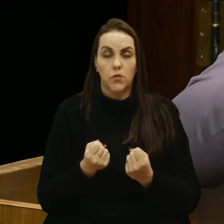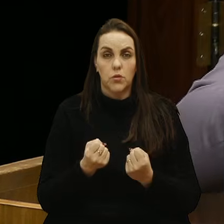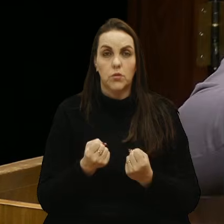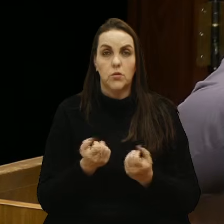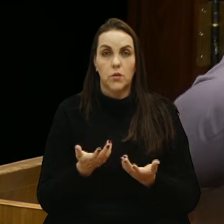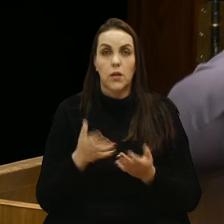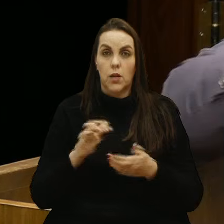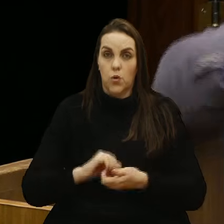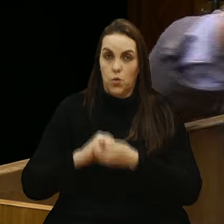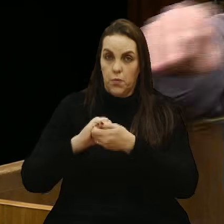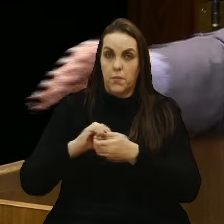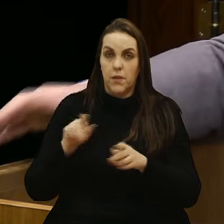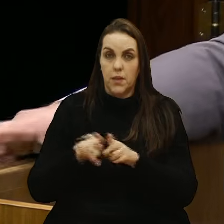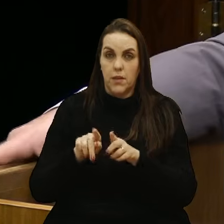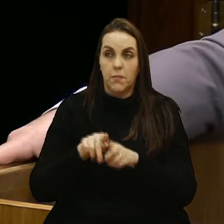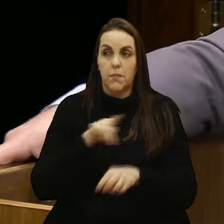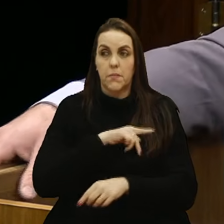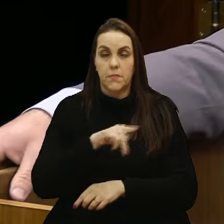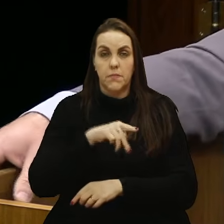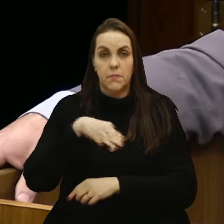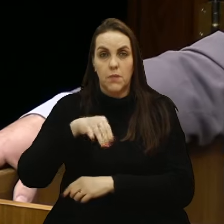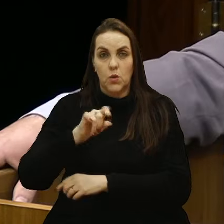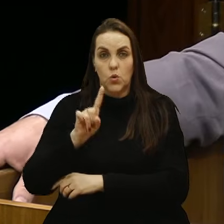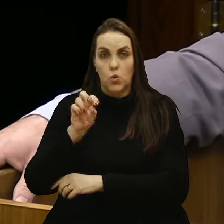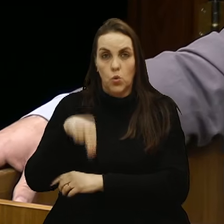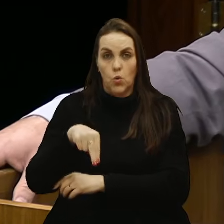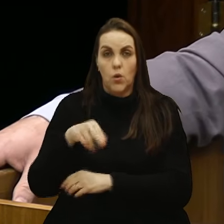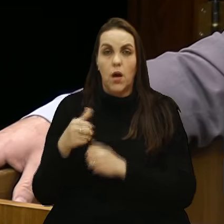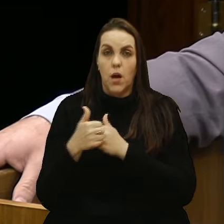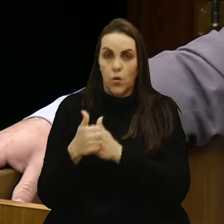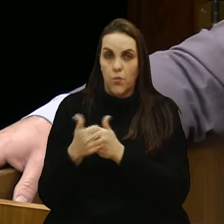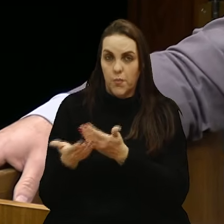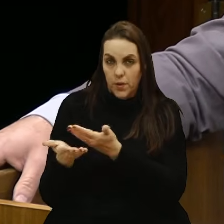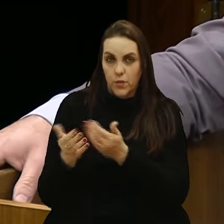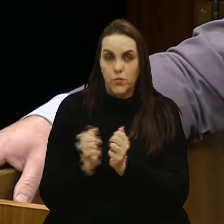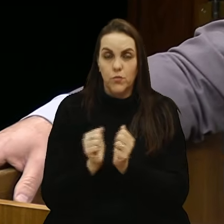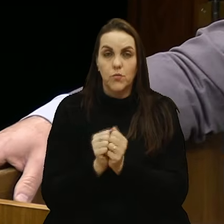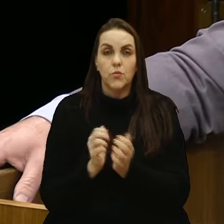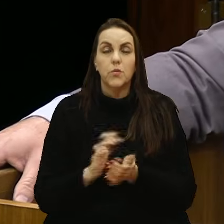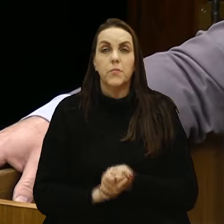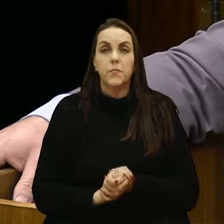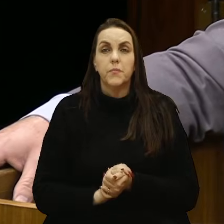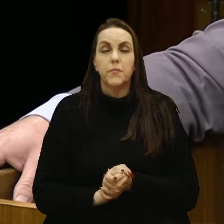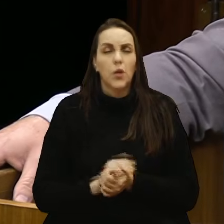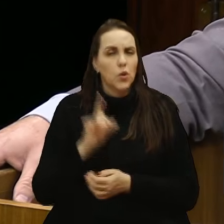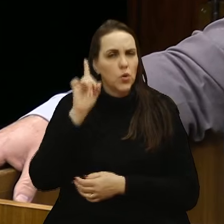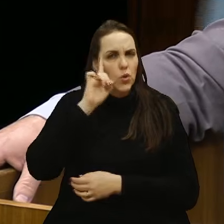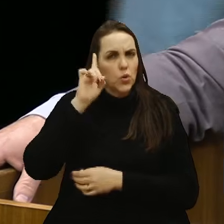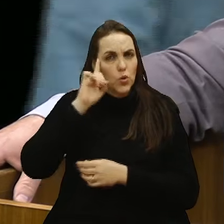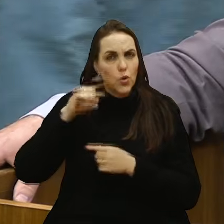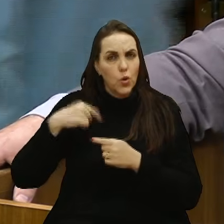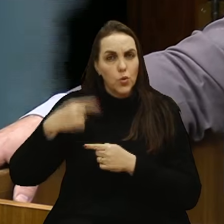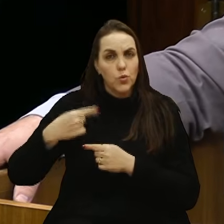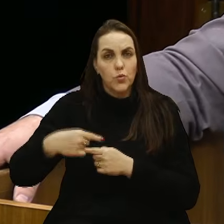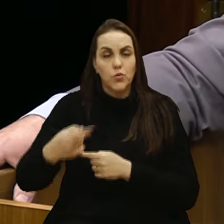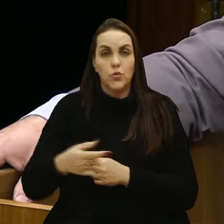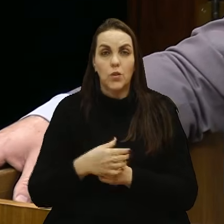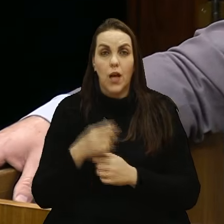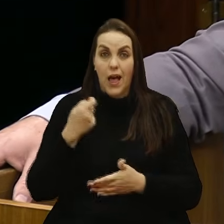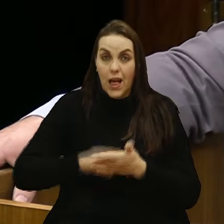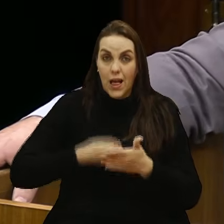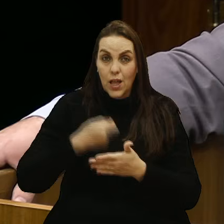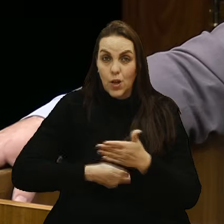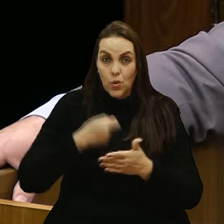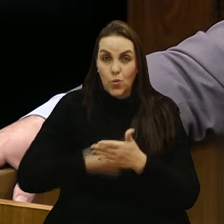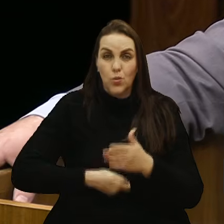Quero cumprimentar o presidente Milton também, a qual eu acompanho aqui. Diariamente, né, Milton? A nossa luta